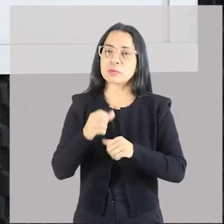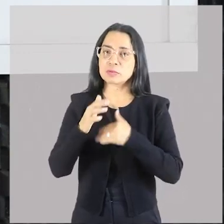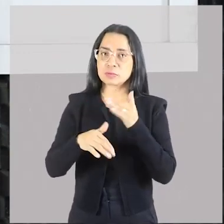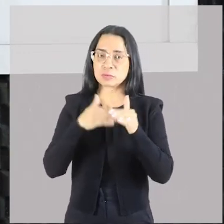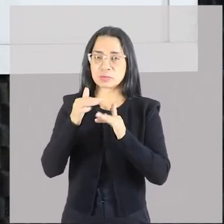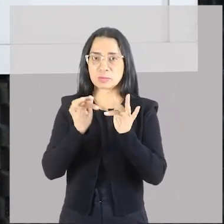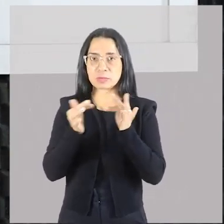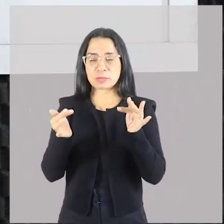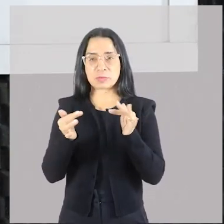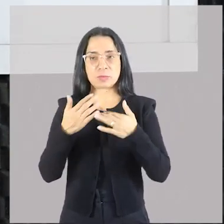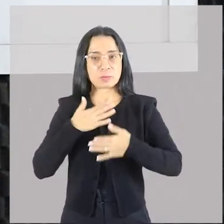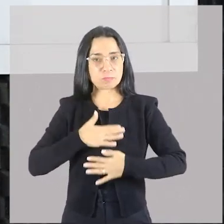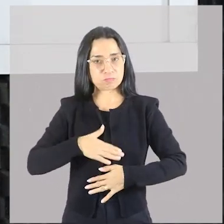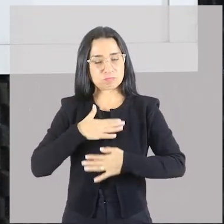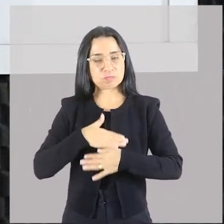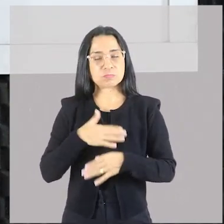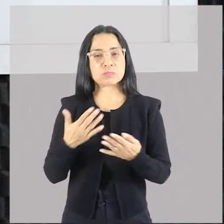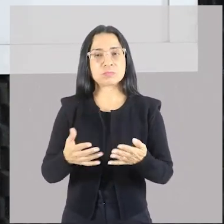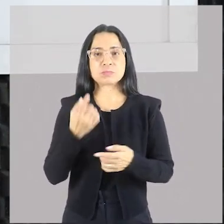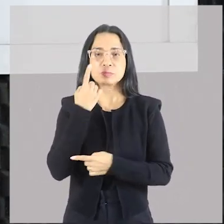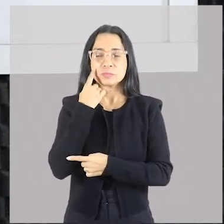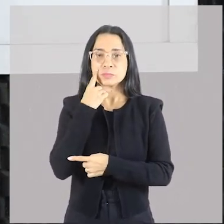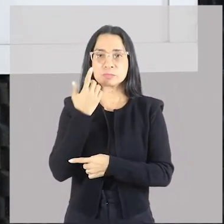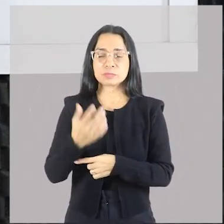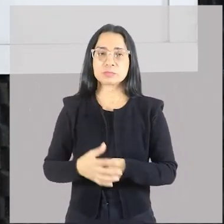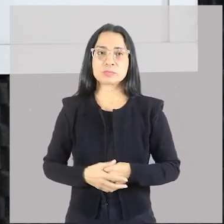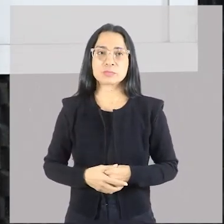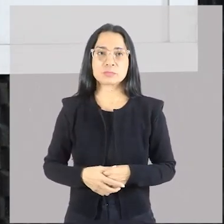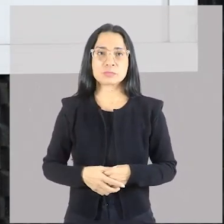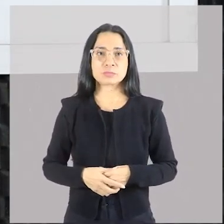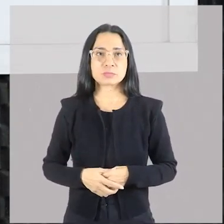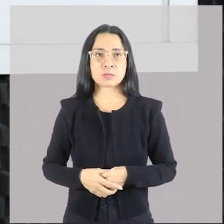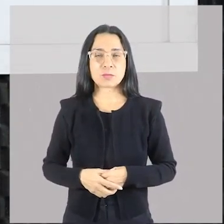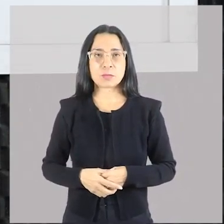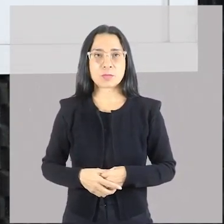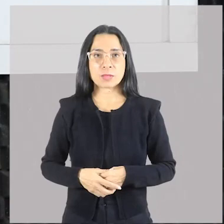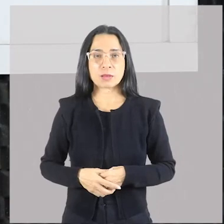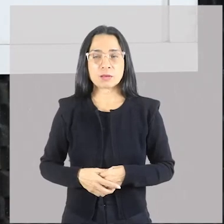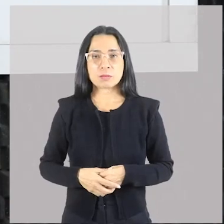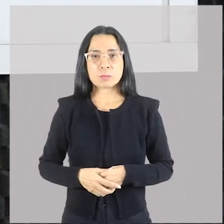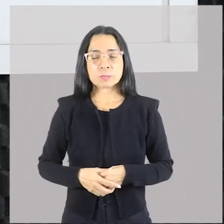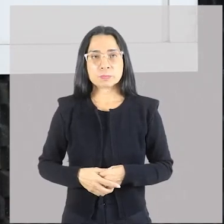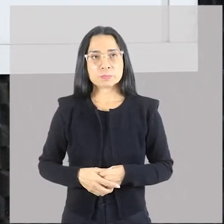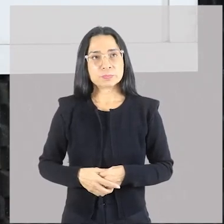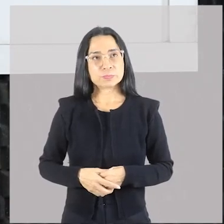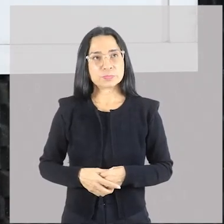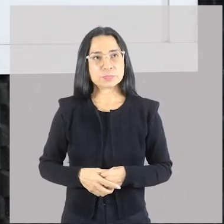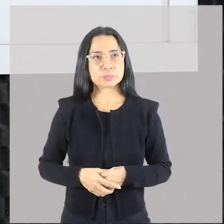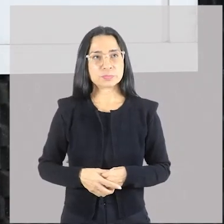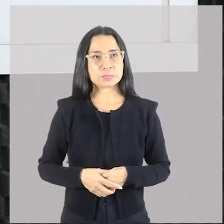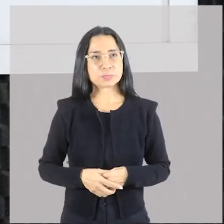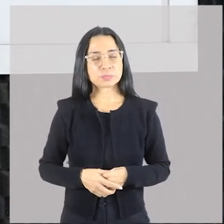aqui tranquilamente. Ó. Veja só, turminha. Área da coroa